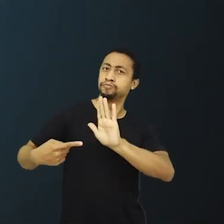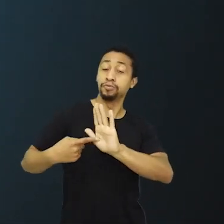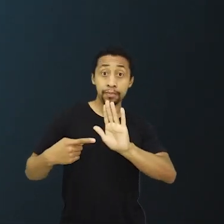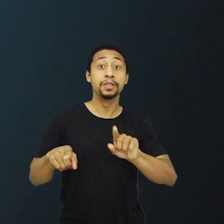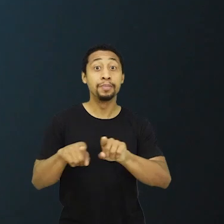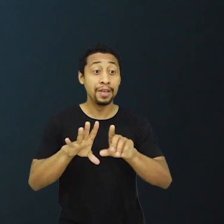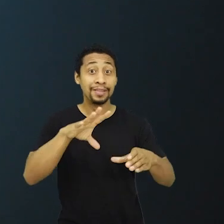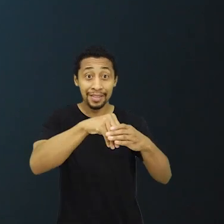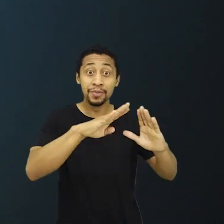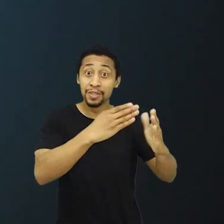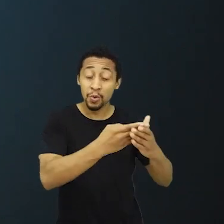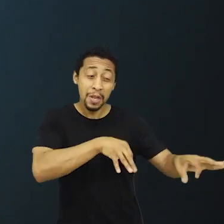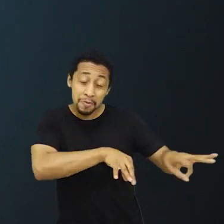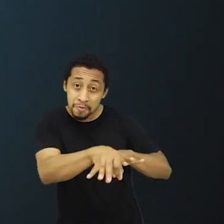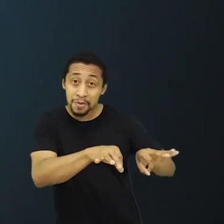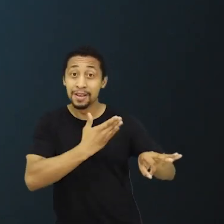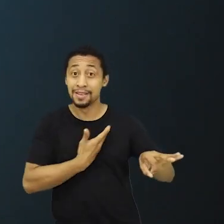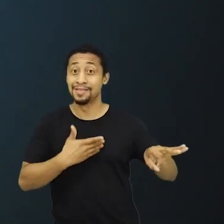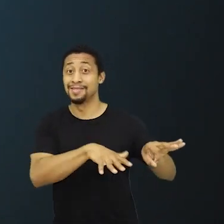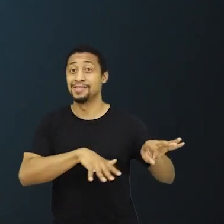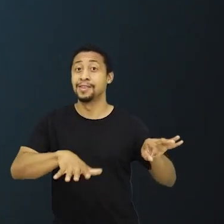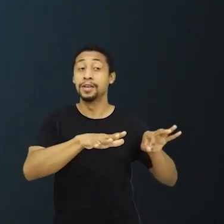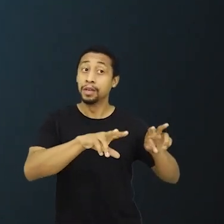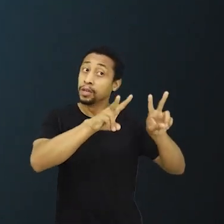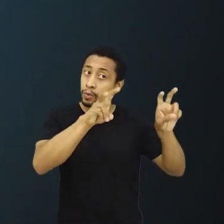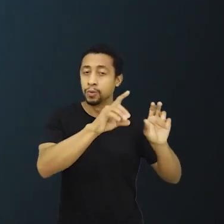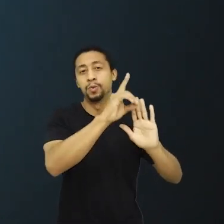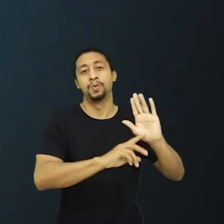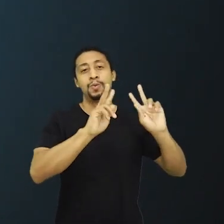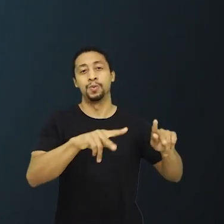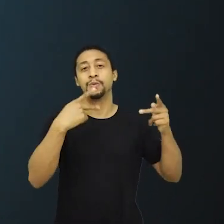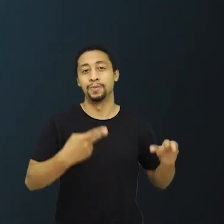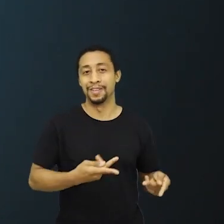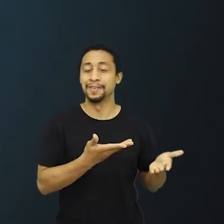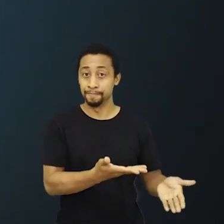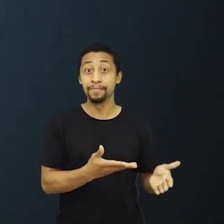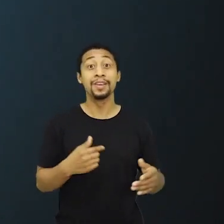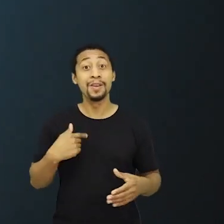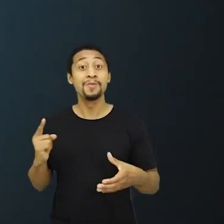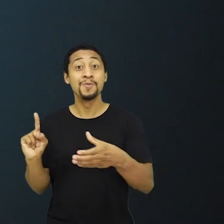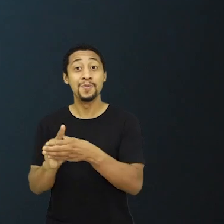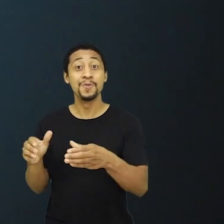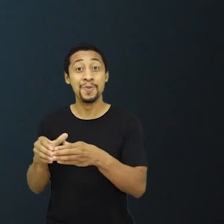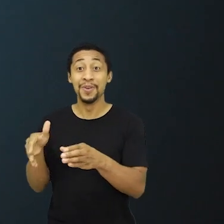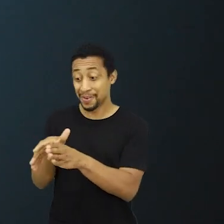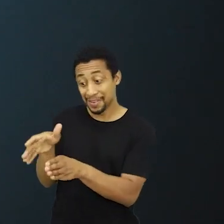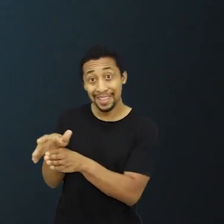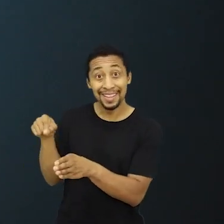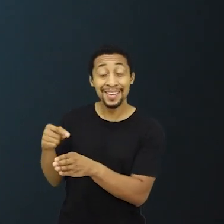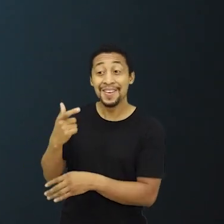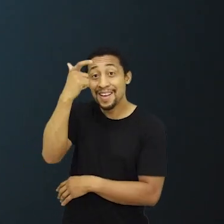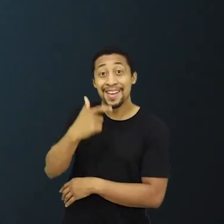nas escolas públicas, de educação em direitos humanos. E que com os conselheiros eu era o mais jovem de